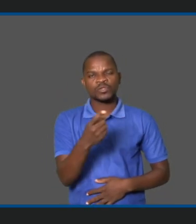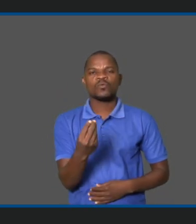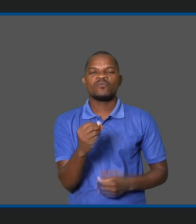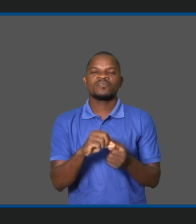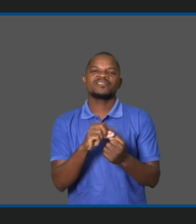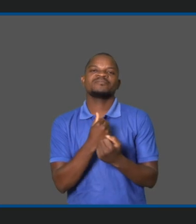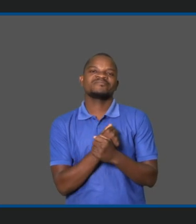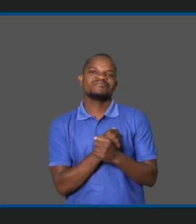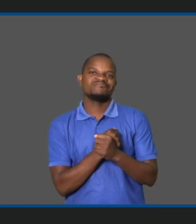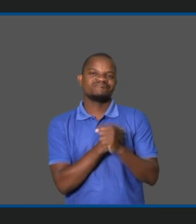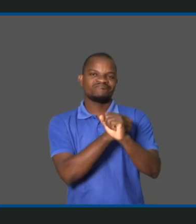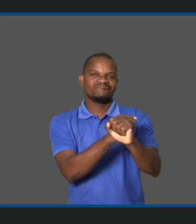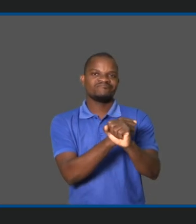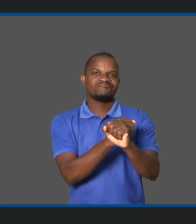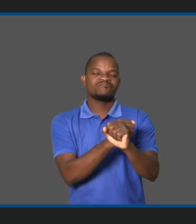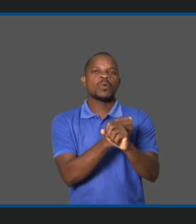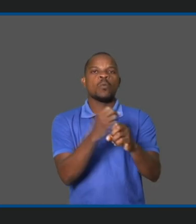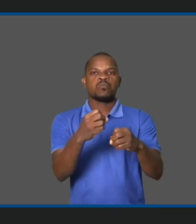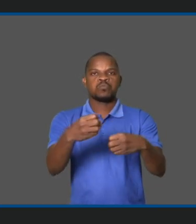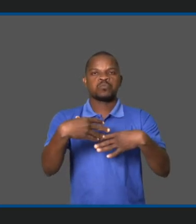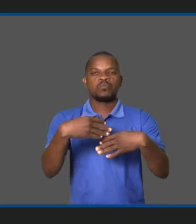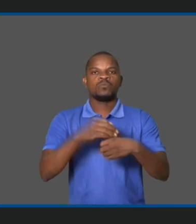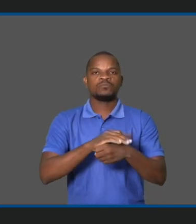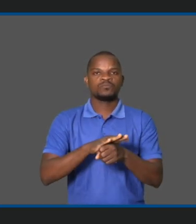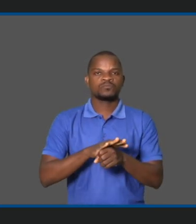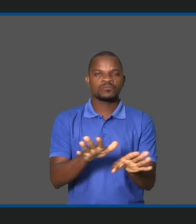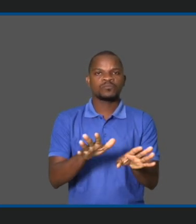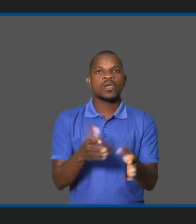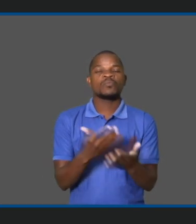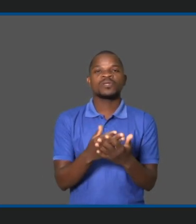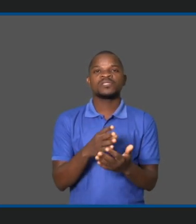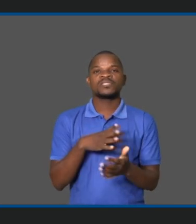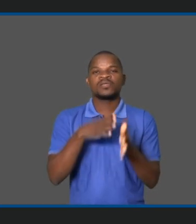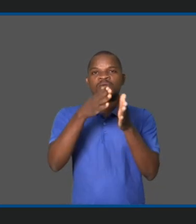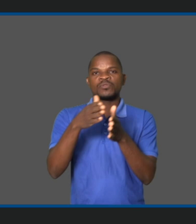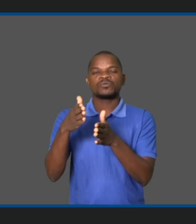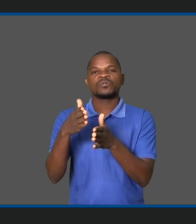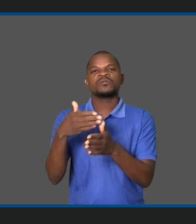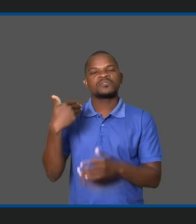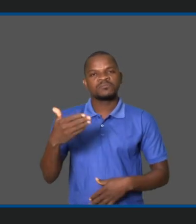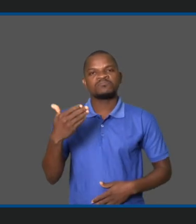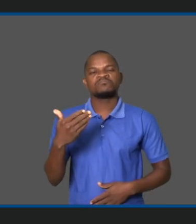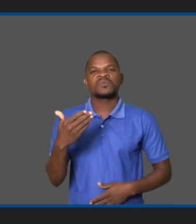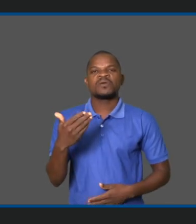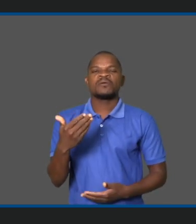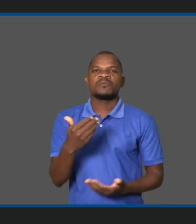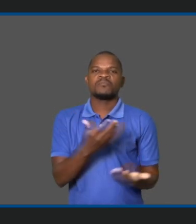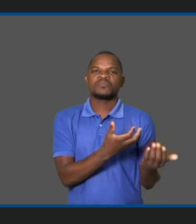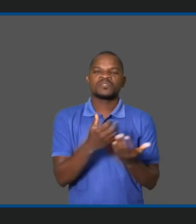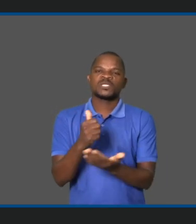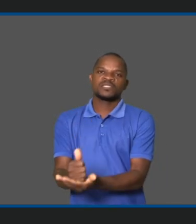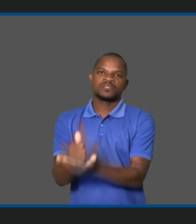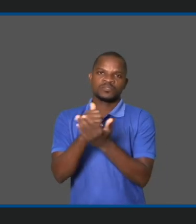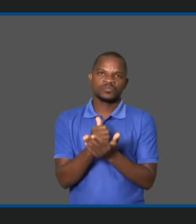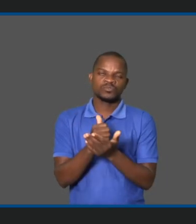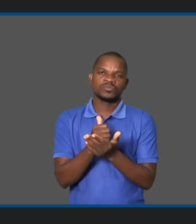vivemos de apoios, como uma com deficiência que usando cadeira de rodas sempre vai precisar de alguém para lhe apoiar, como uma pessoa com deficiência